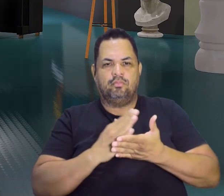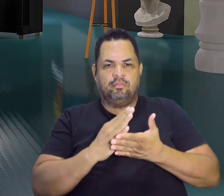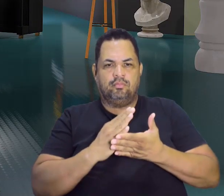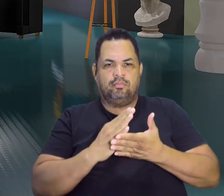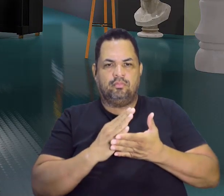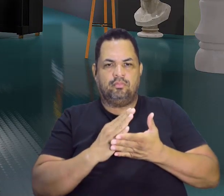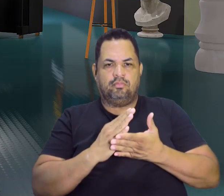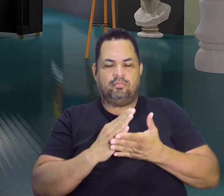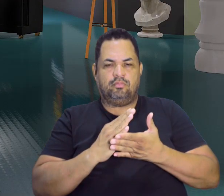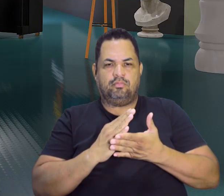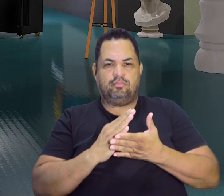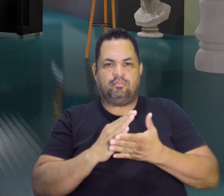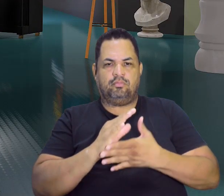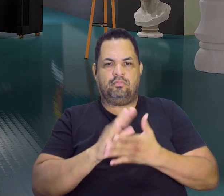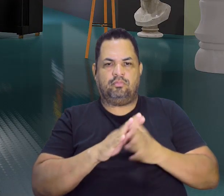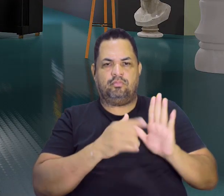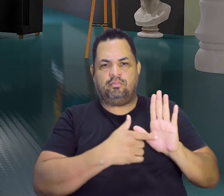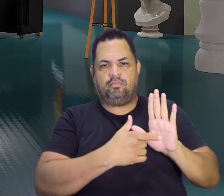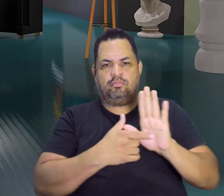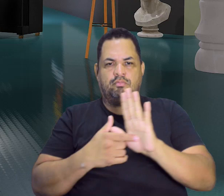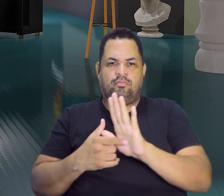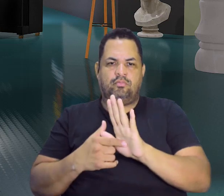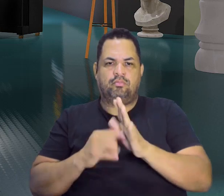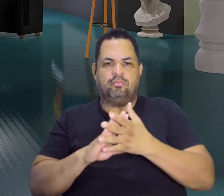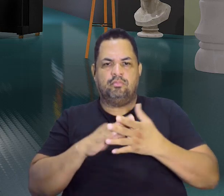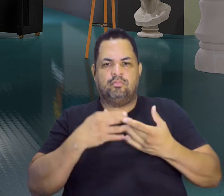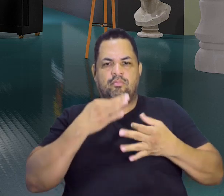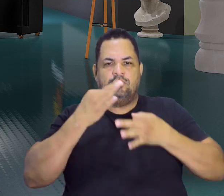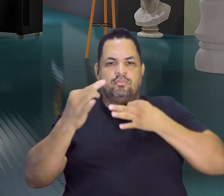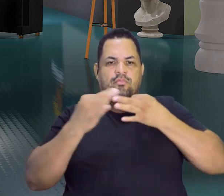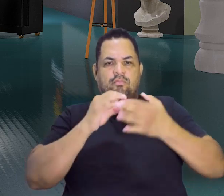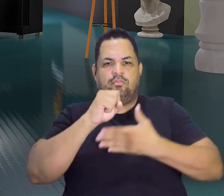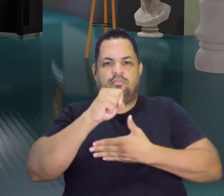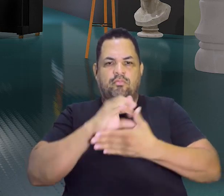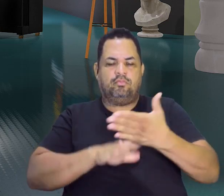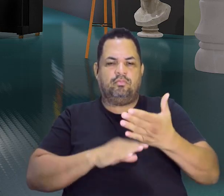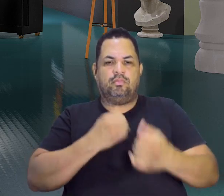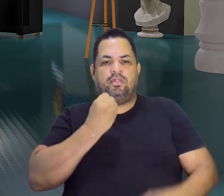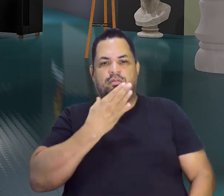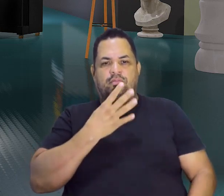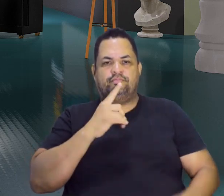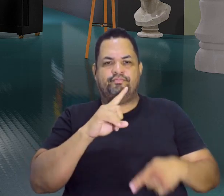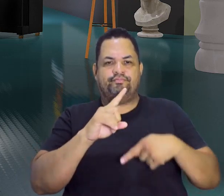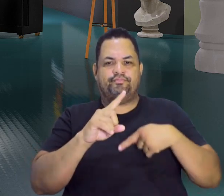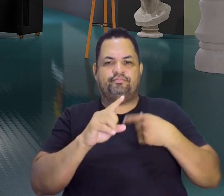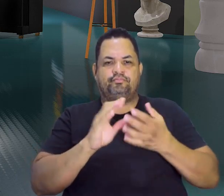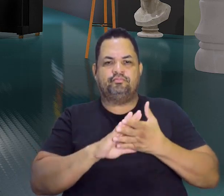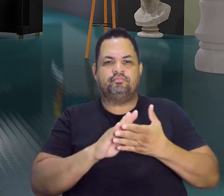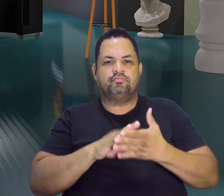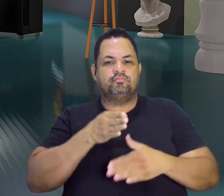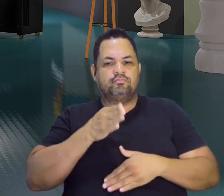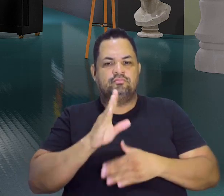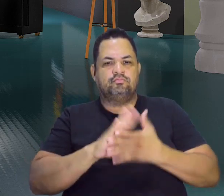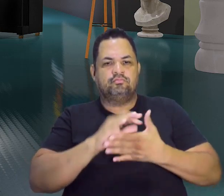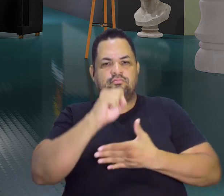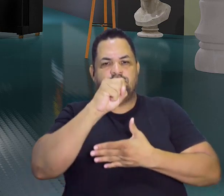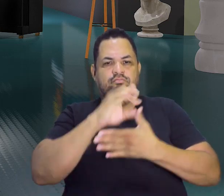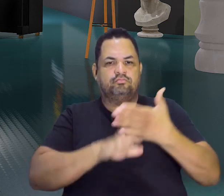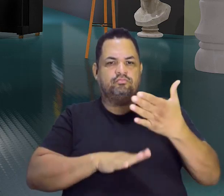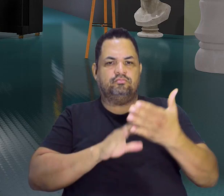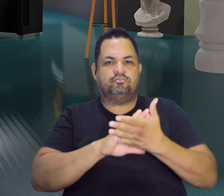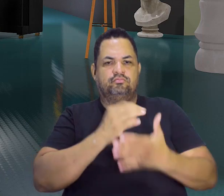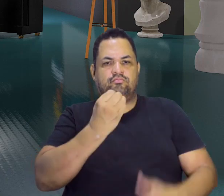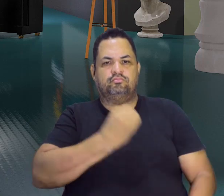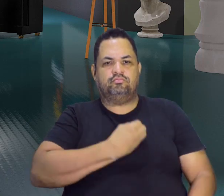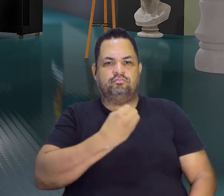começar a apresentar e a discutir aqui as atividades, tá bom? Então vamos lá direto para a questão